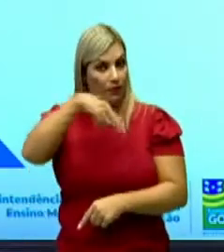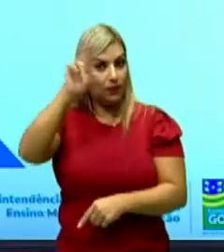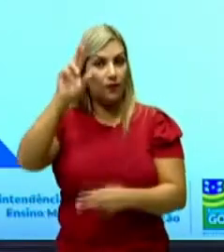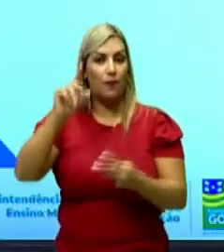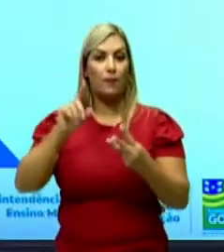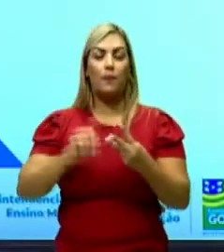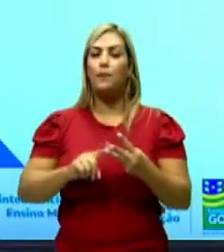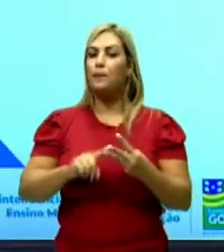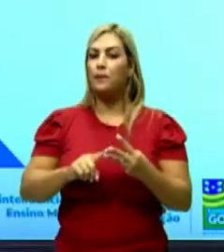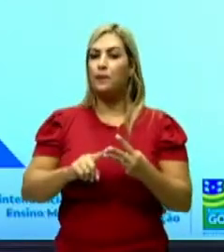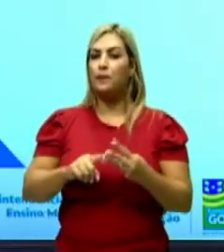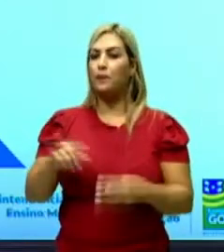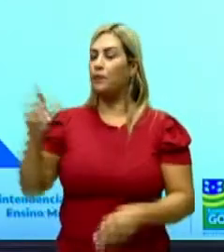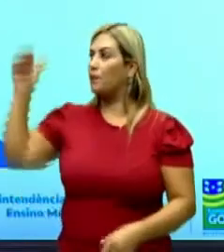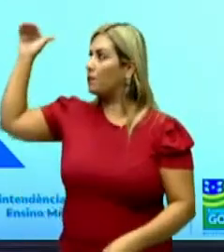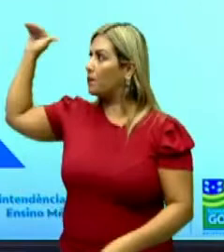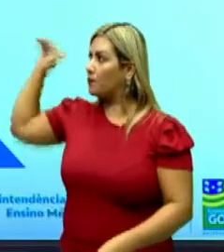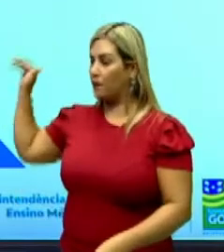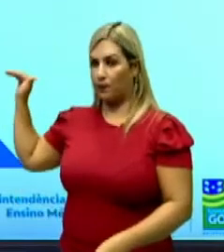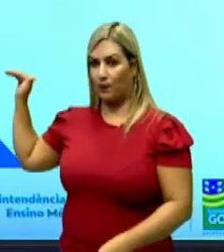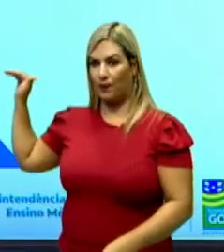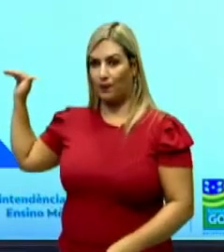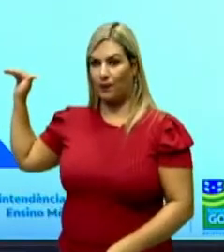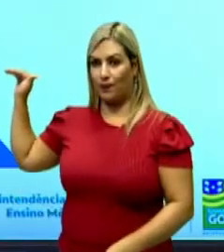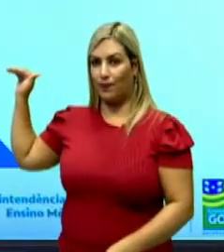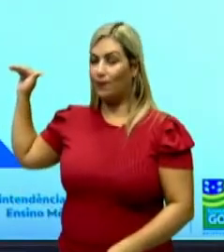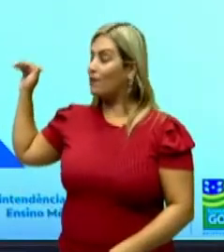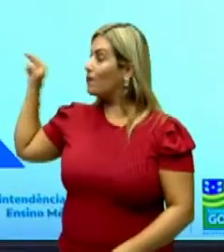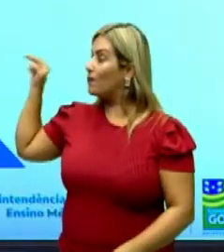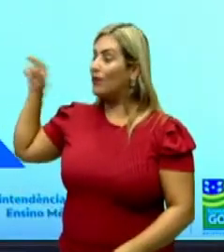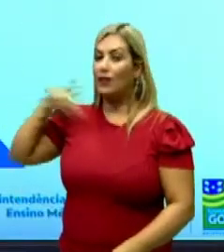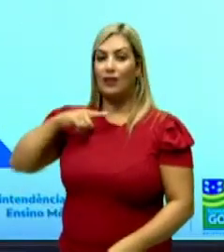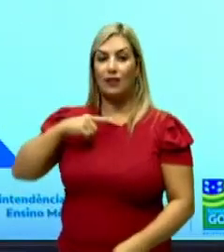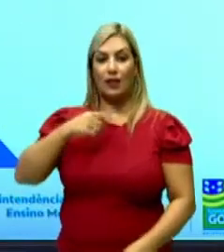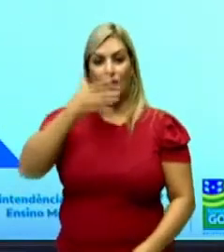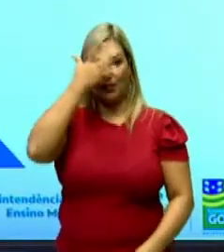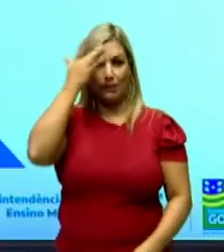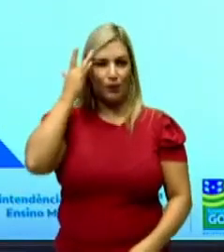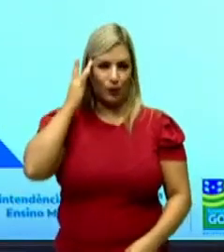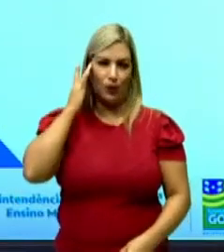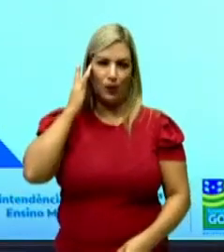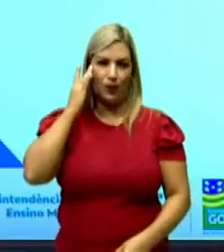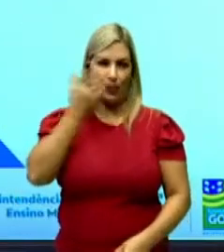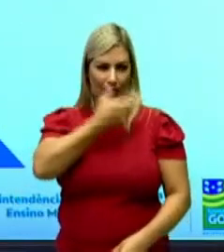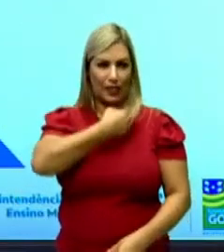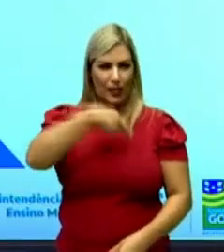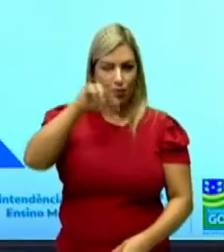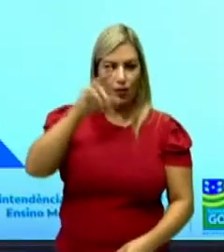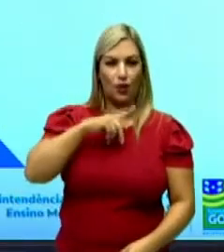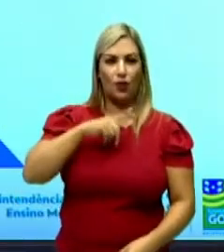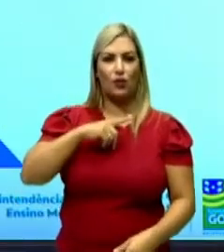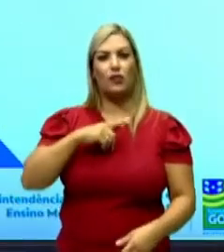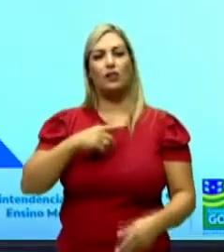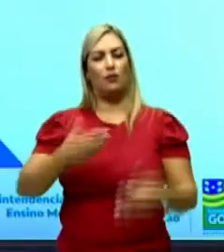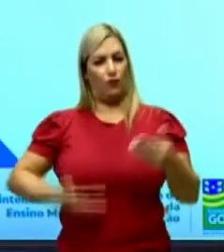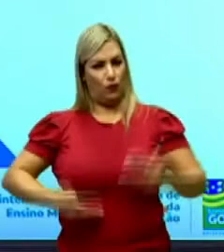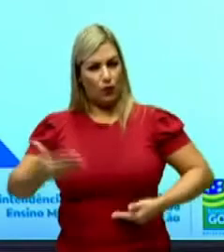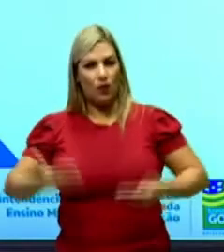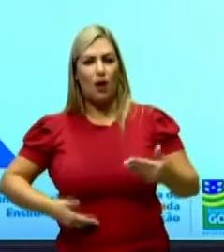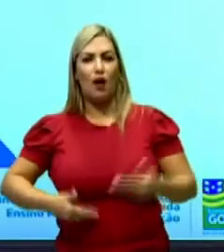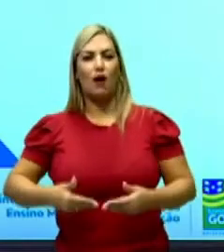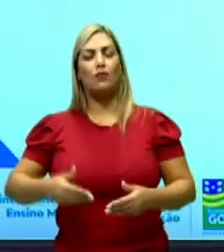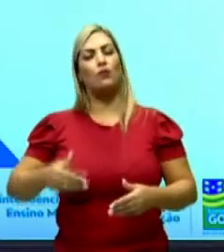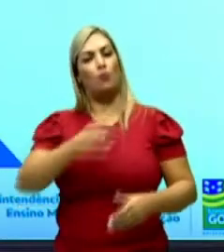na parte central da pirâmide né você percebe os sacerdotes os nobres e funcionários públicos